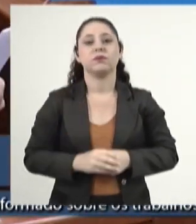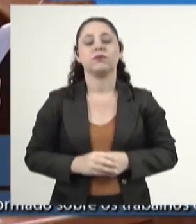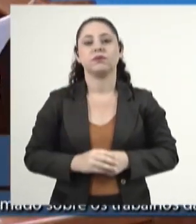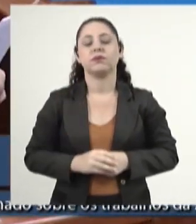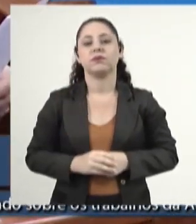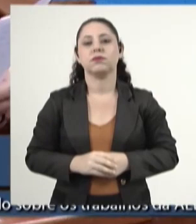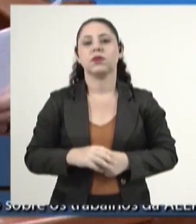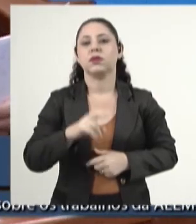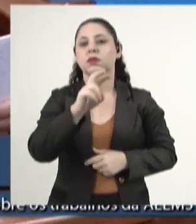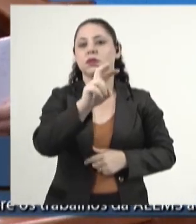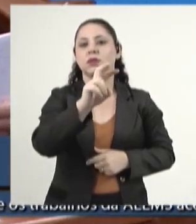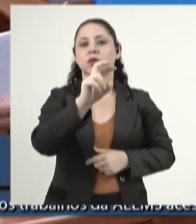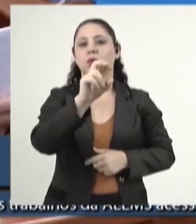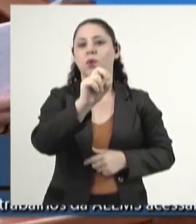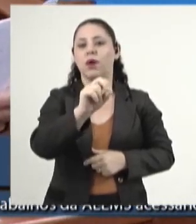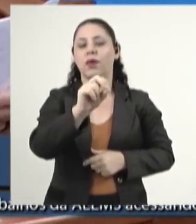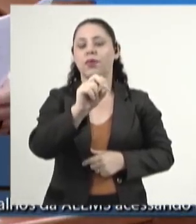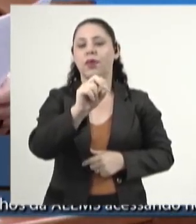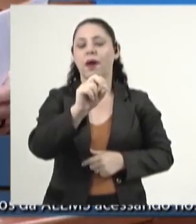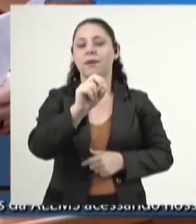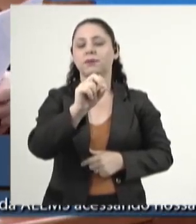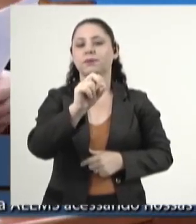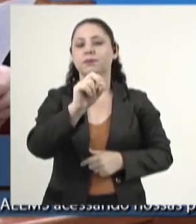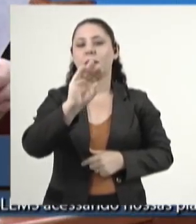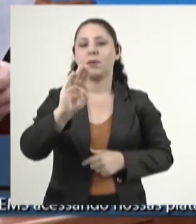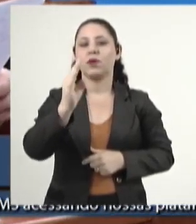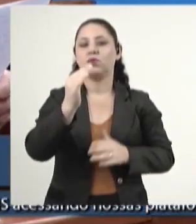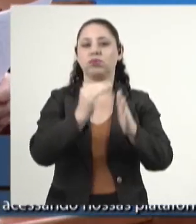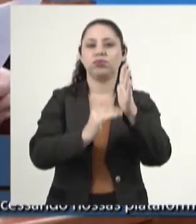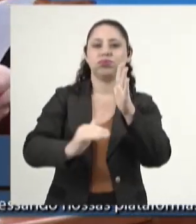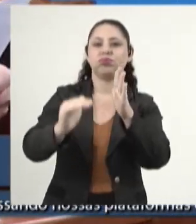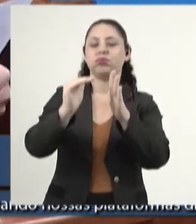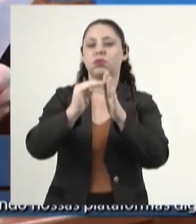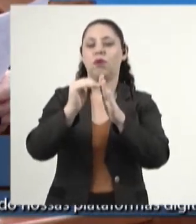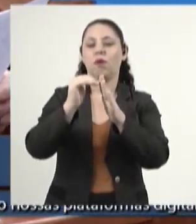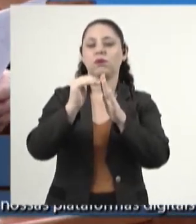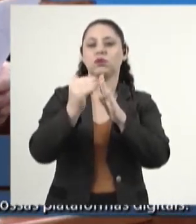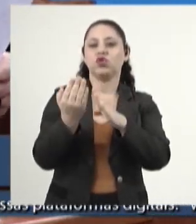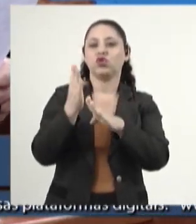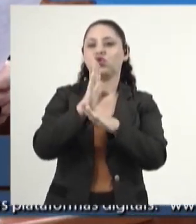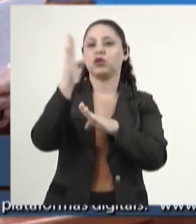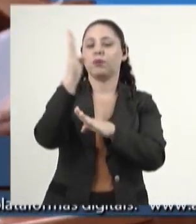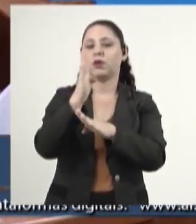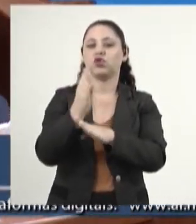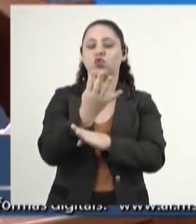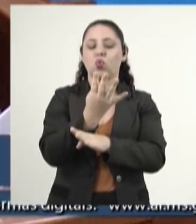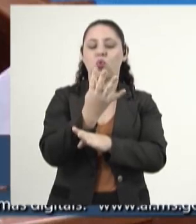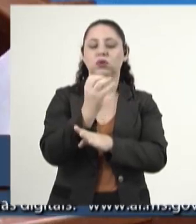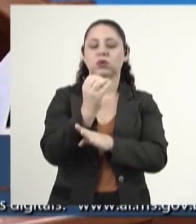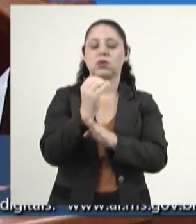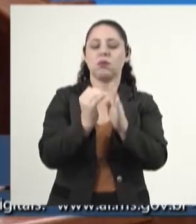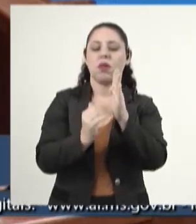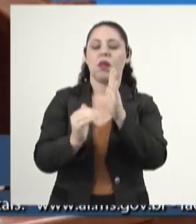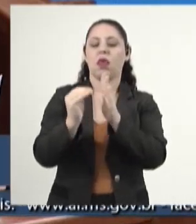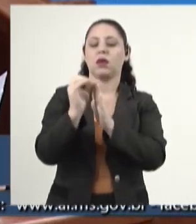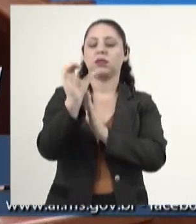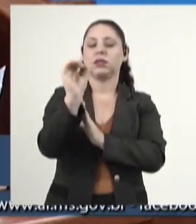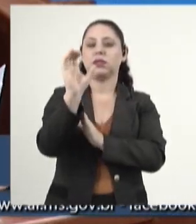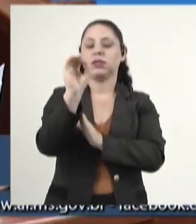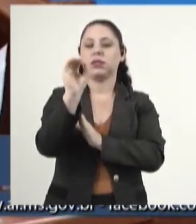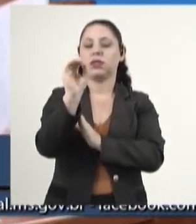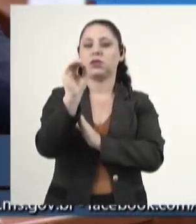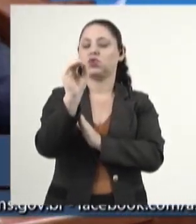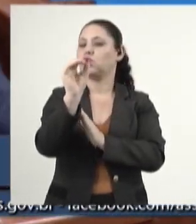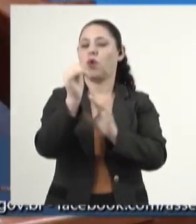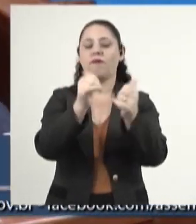50 bilhões de aumento do Auxílio Brasil de 400 para 600 reais sem orçamento.